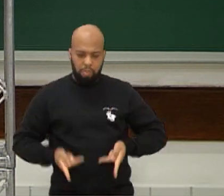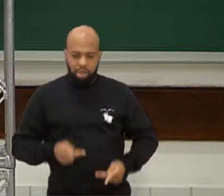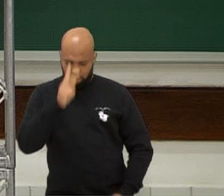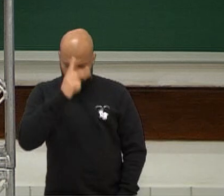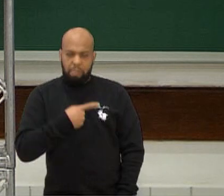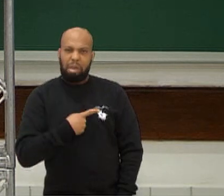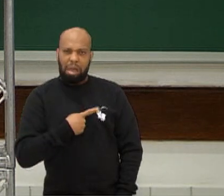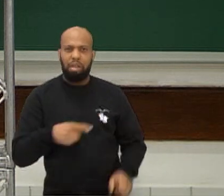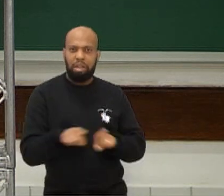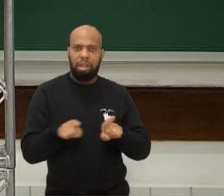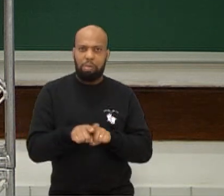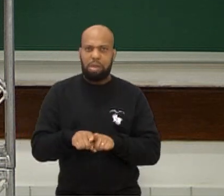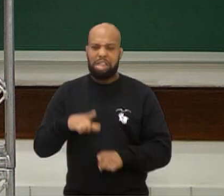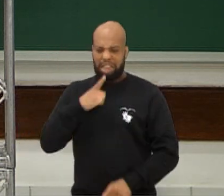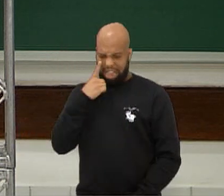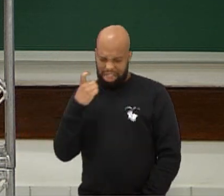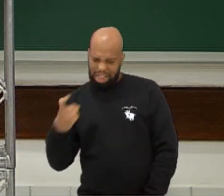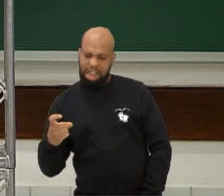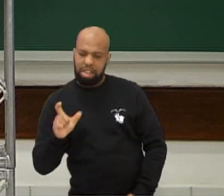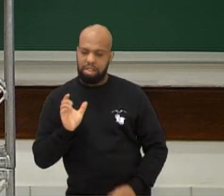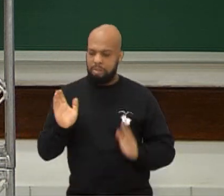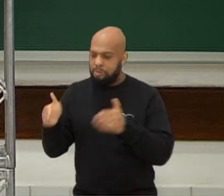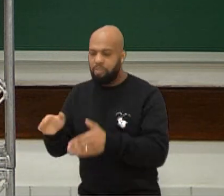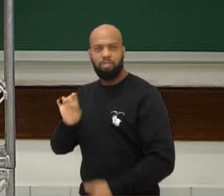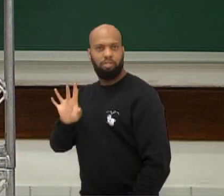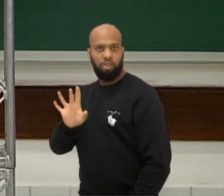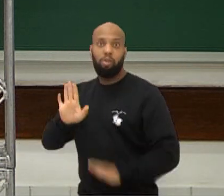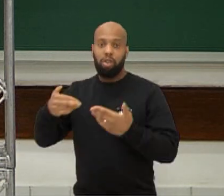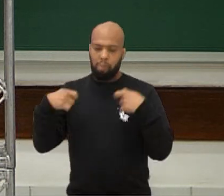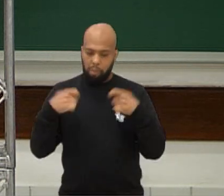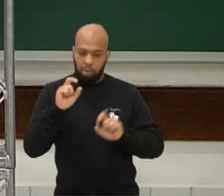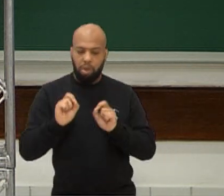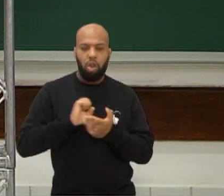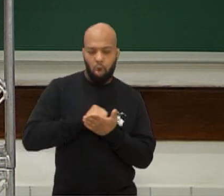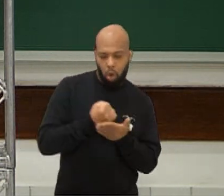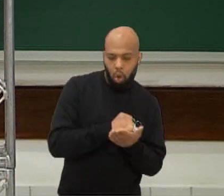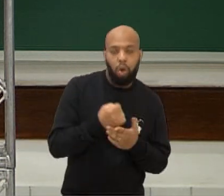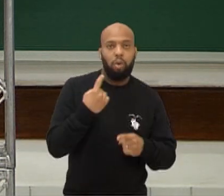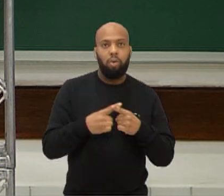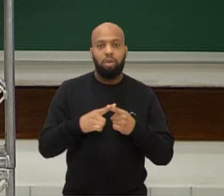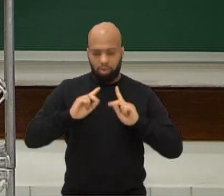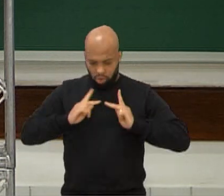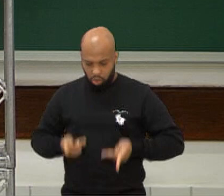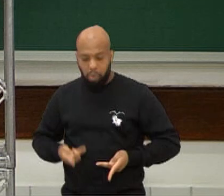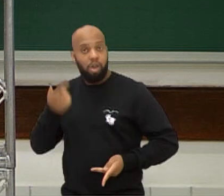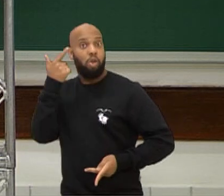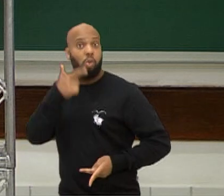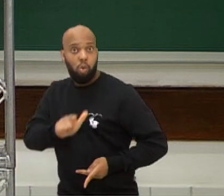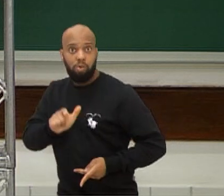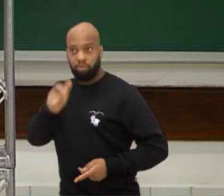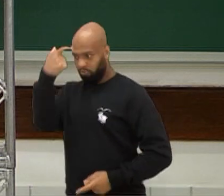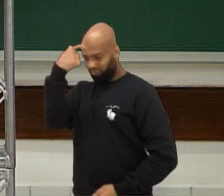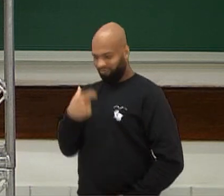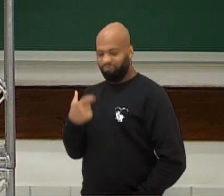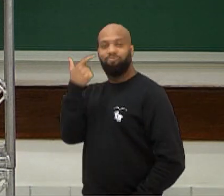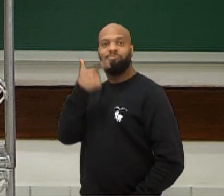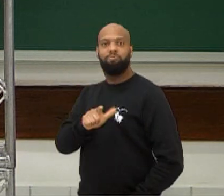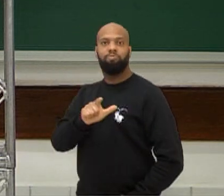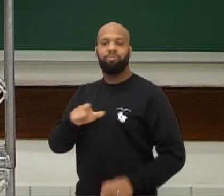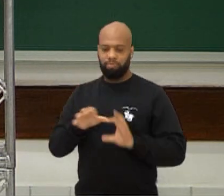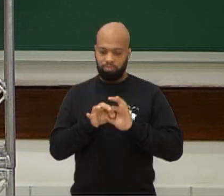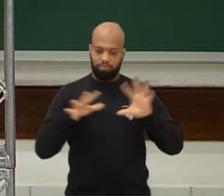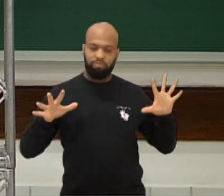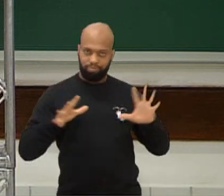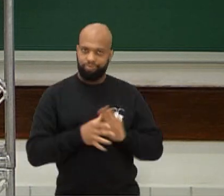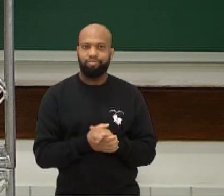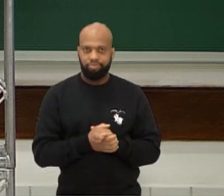egoísta, ele tende a ser interesseiro, então ele precisa de um controle para que ele mesmo possa exercer a